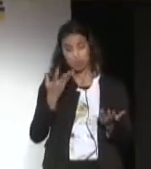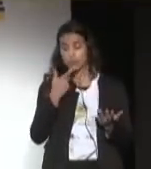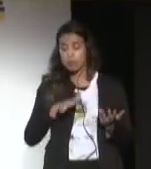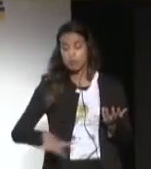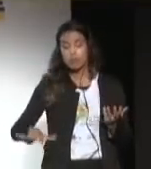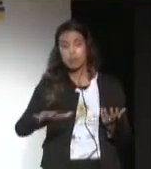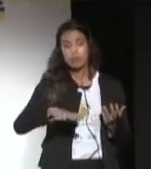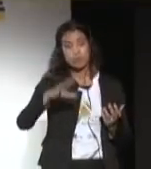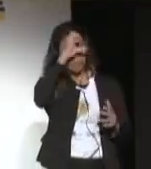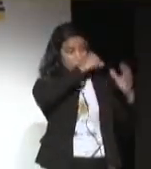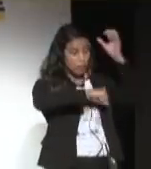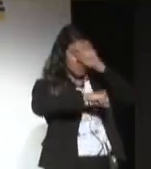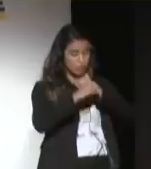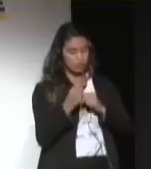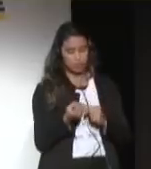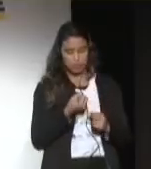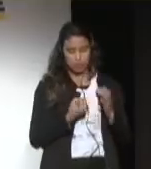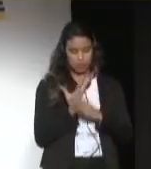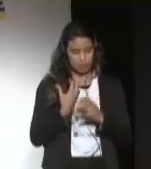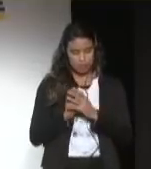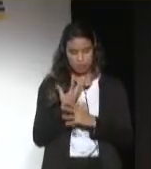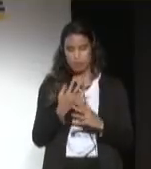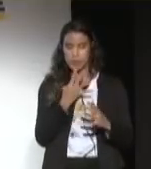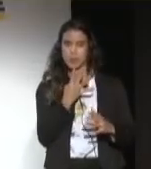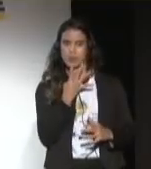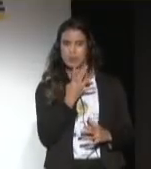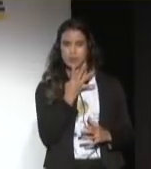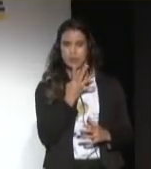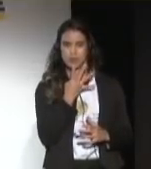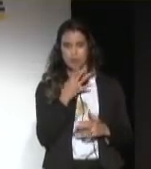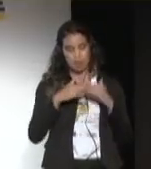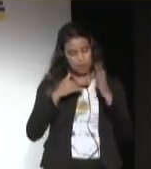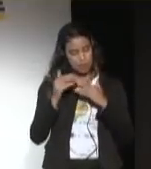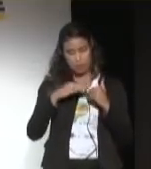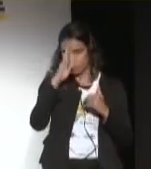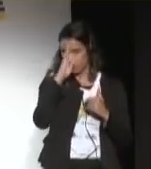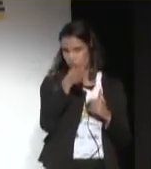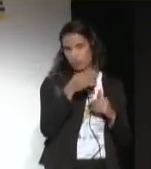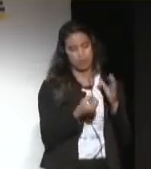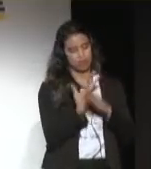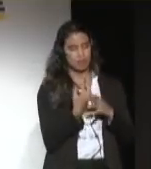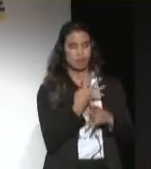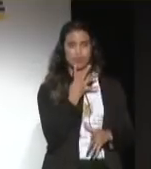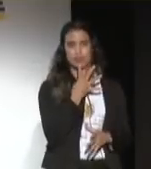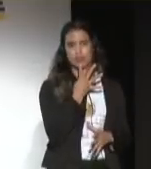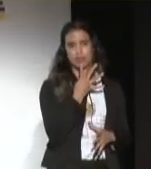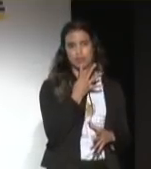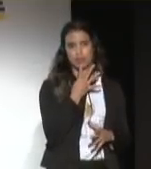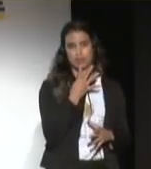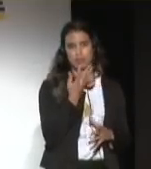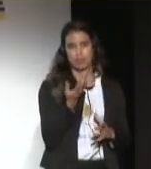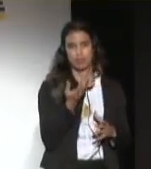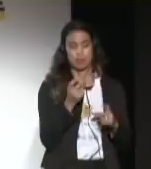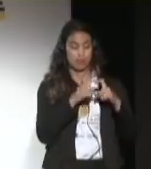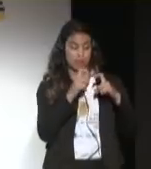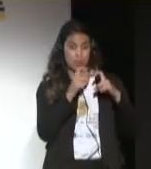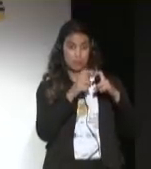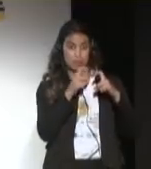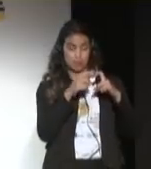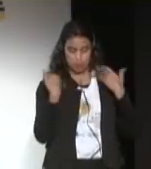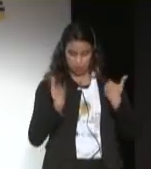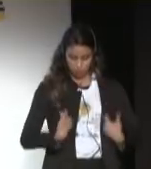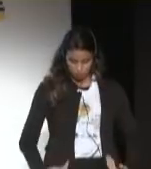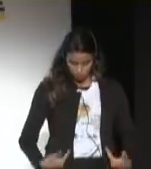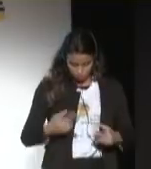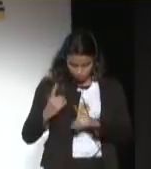a desenvolver esse conhecimento. Essa é a habilidade principal. Na medicina, a anatomia é a base do